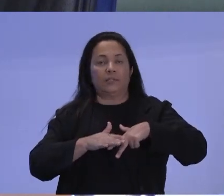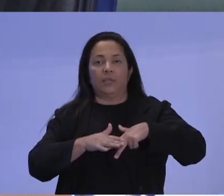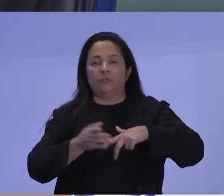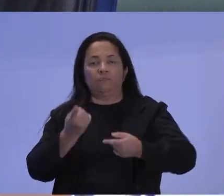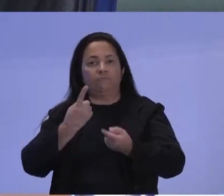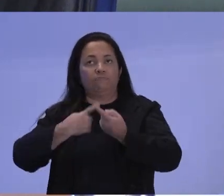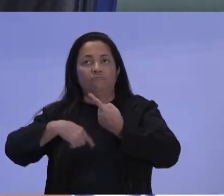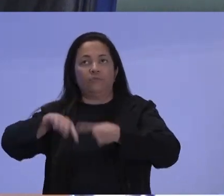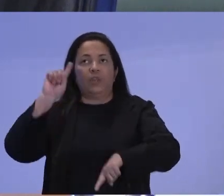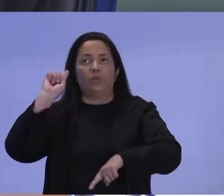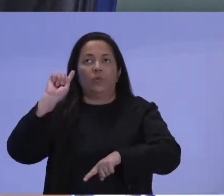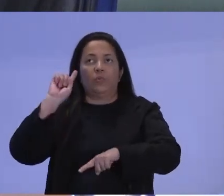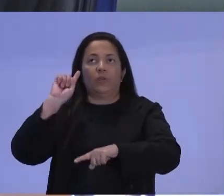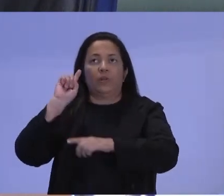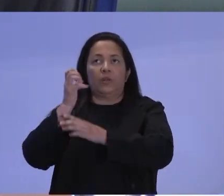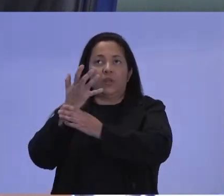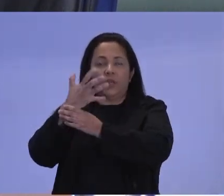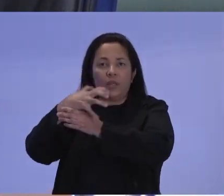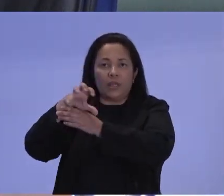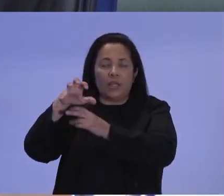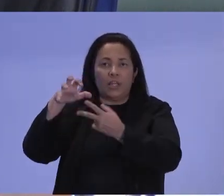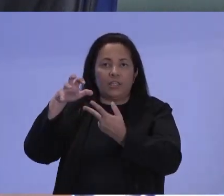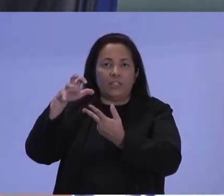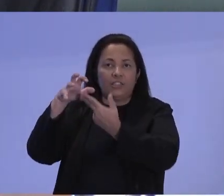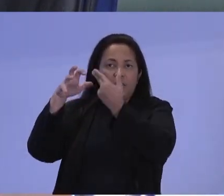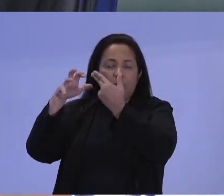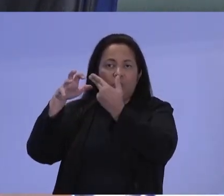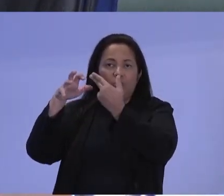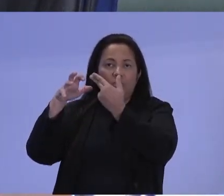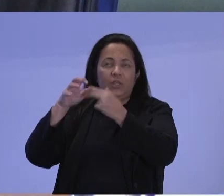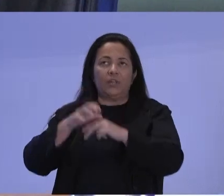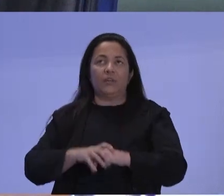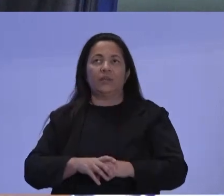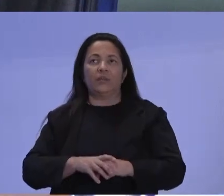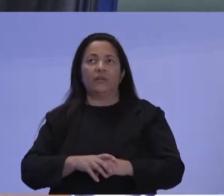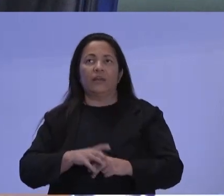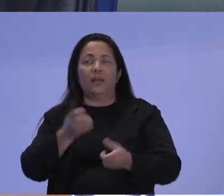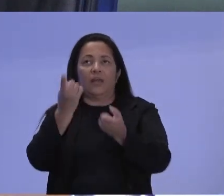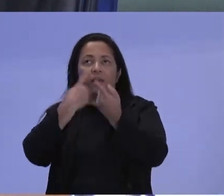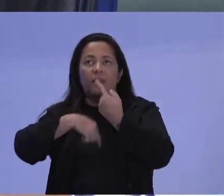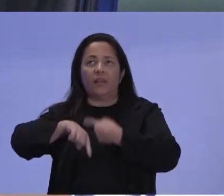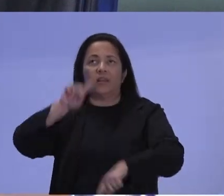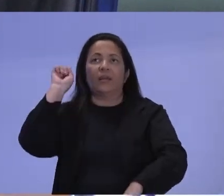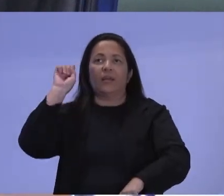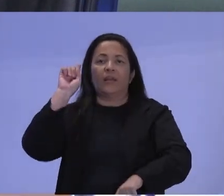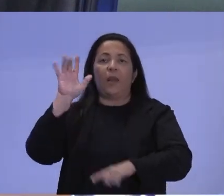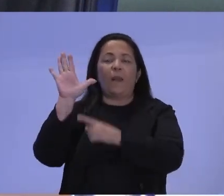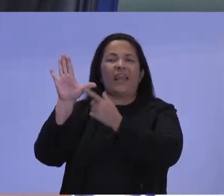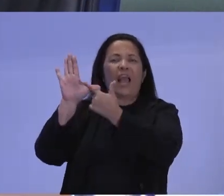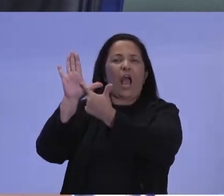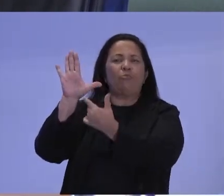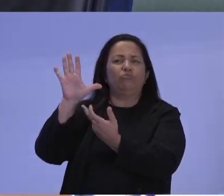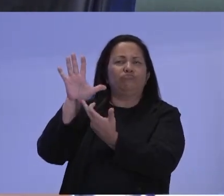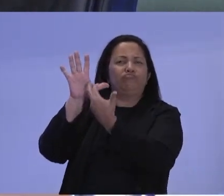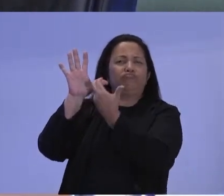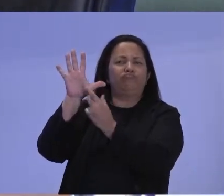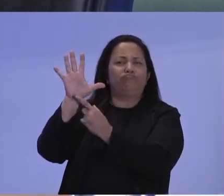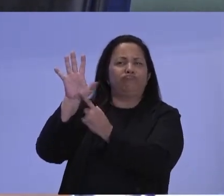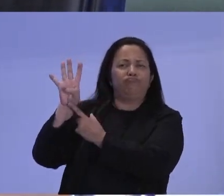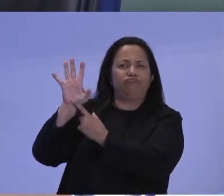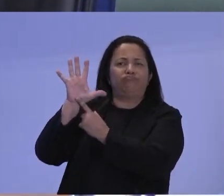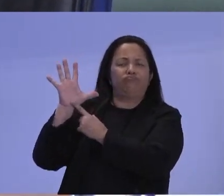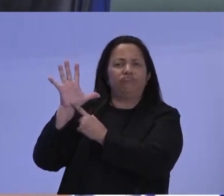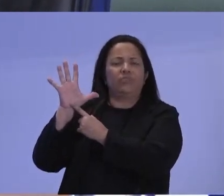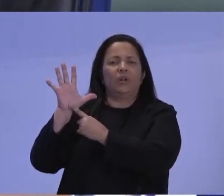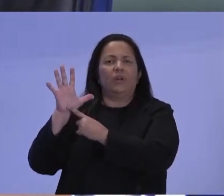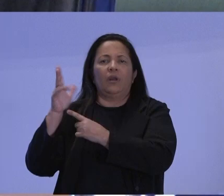recuperação de mão por cirurgias, descompressão de túnel do carpo, acidentes,